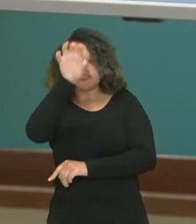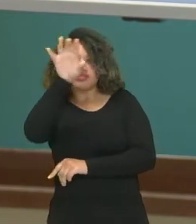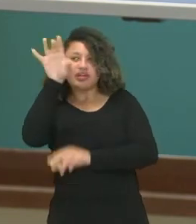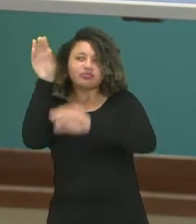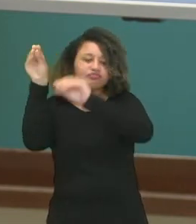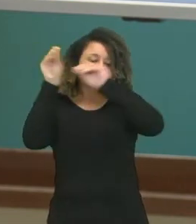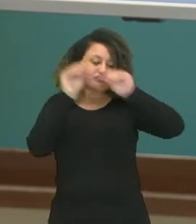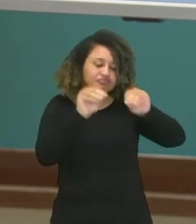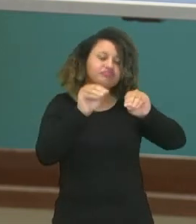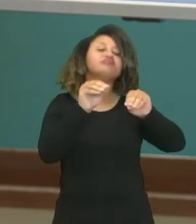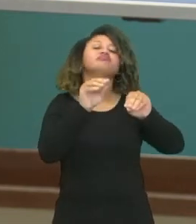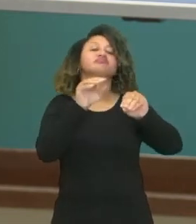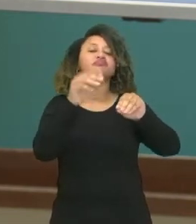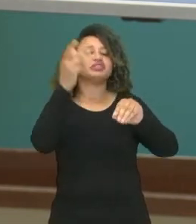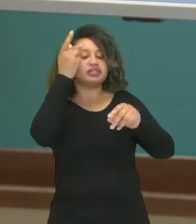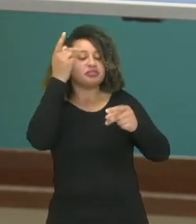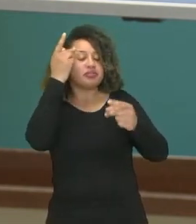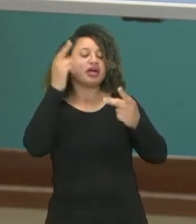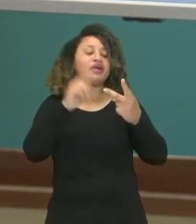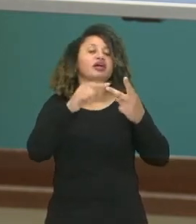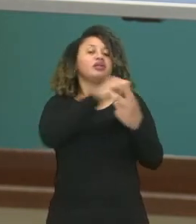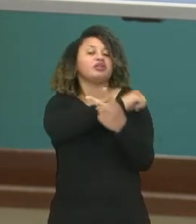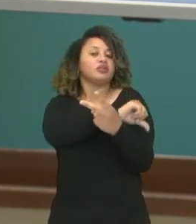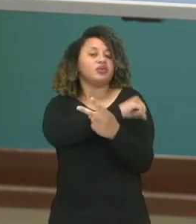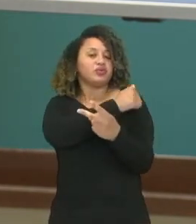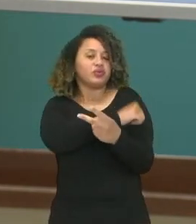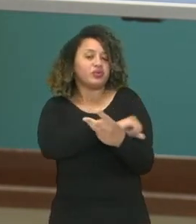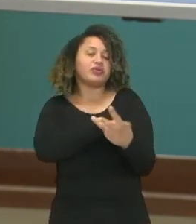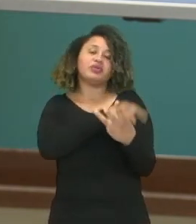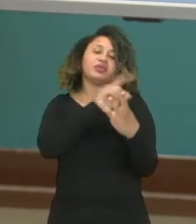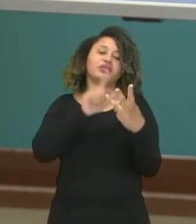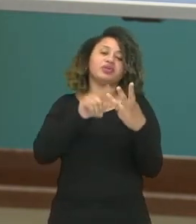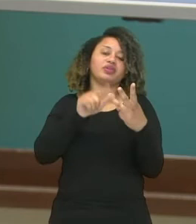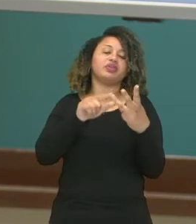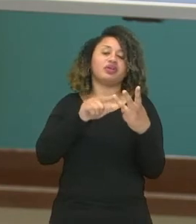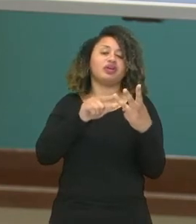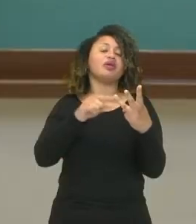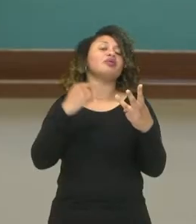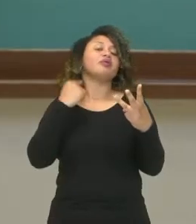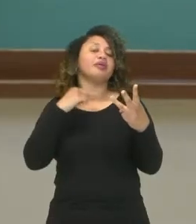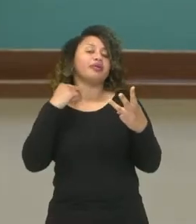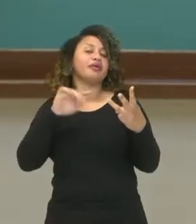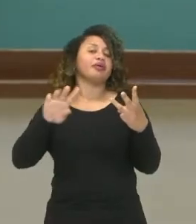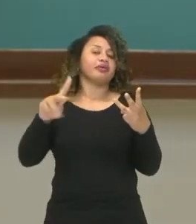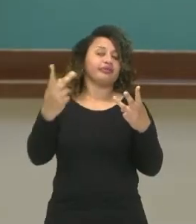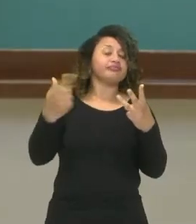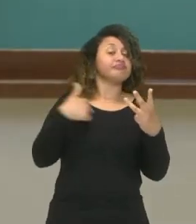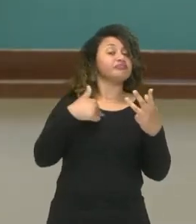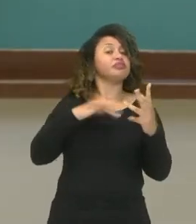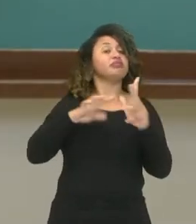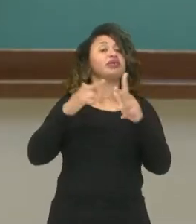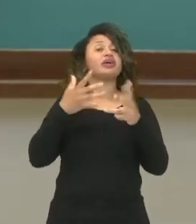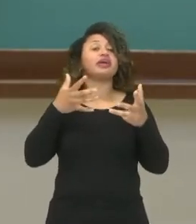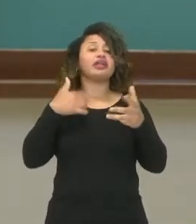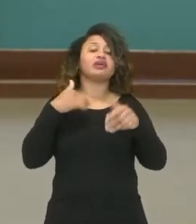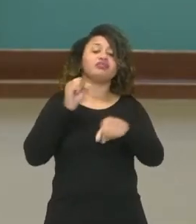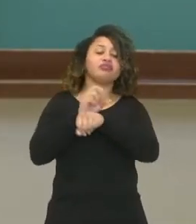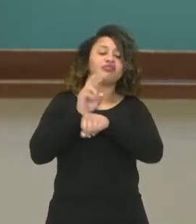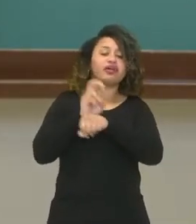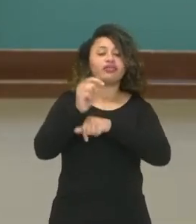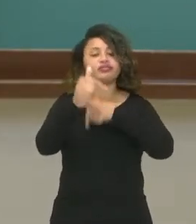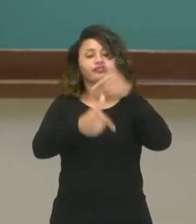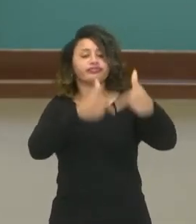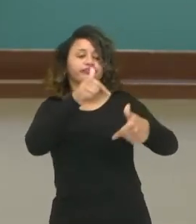natal e se mudaram para São Paulo, Rio de Janeiro, Belo Horizonte, todos eles em busca de uma vida melhor, em busca de um emprego, de